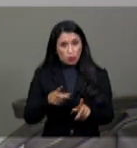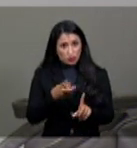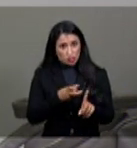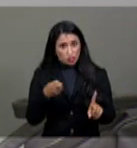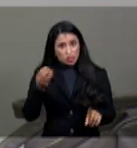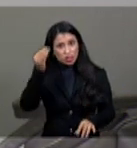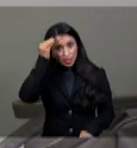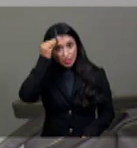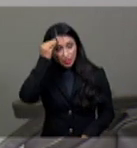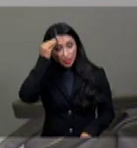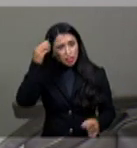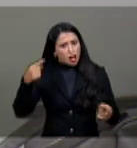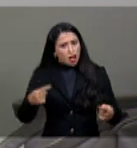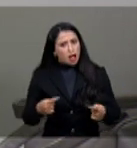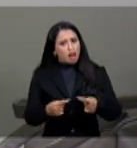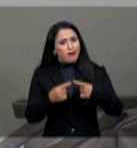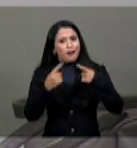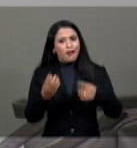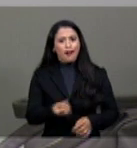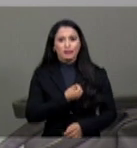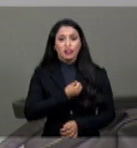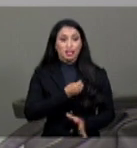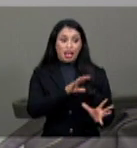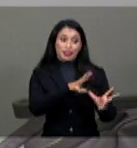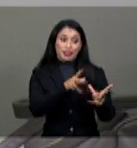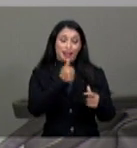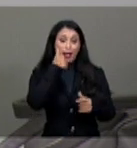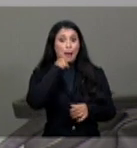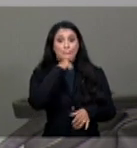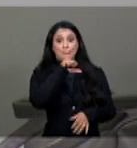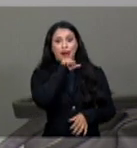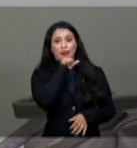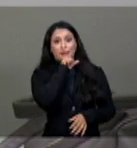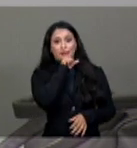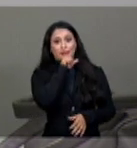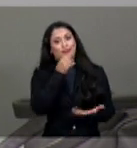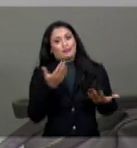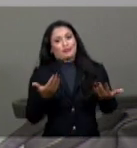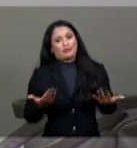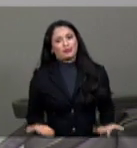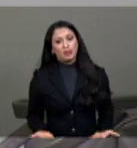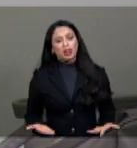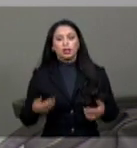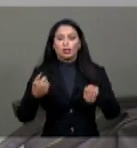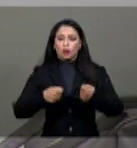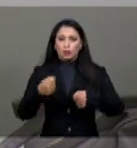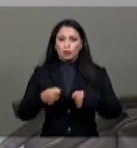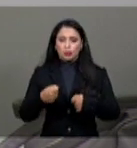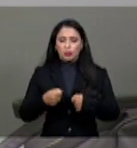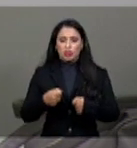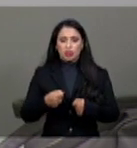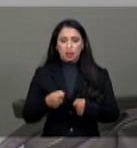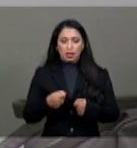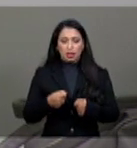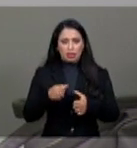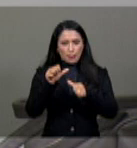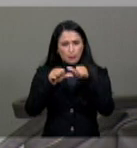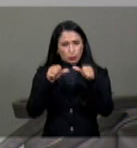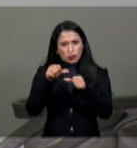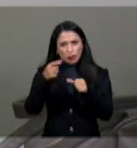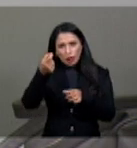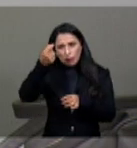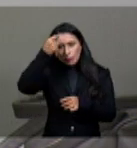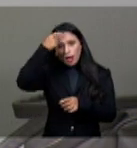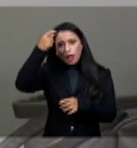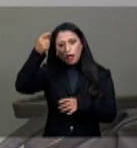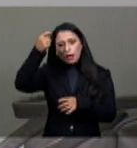intimamente ligado com a vida, até porque a terra é nossa mãe. Então, é necessário começar o reflorestar mentes por aí, entendendo